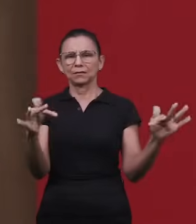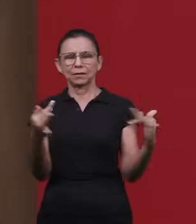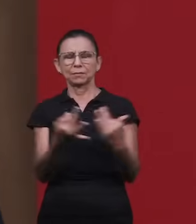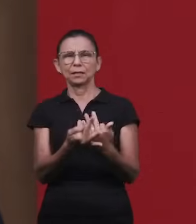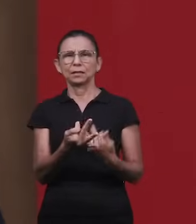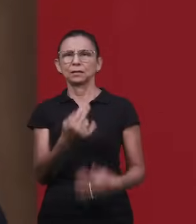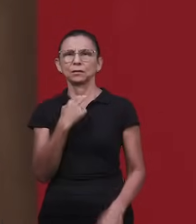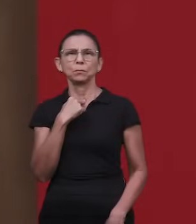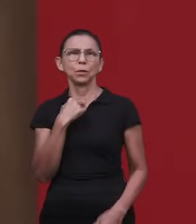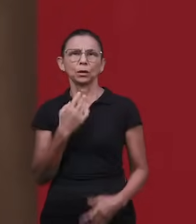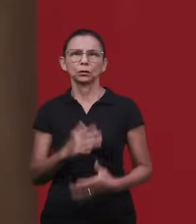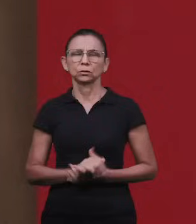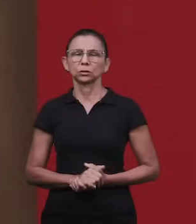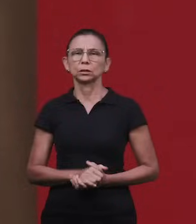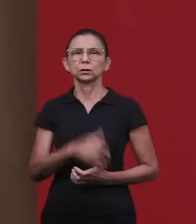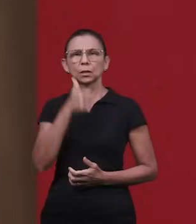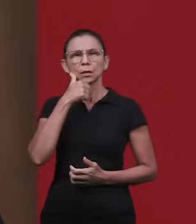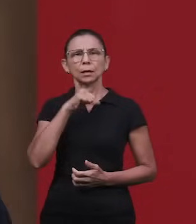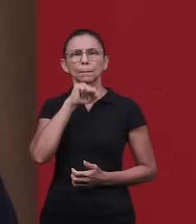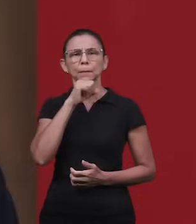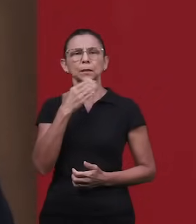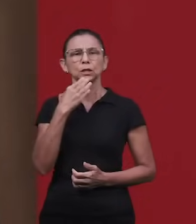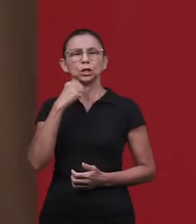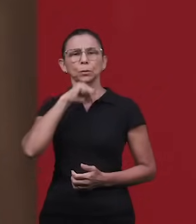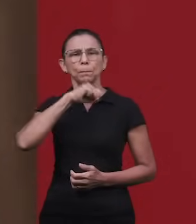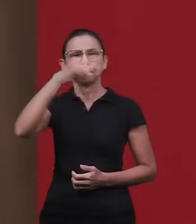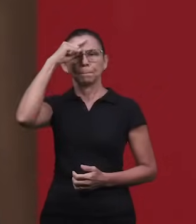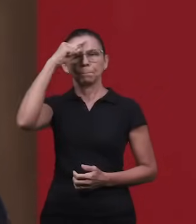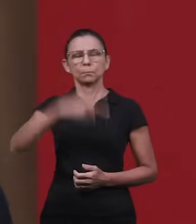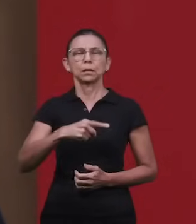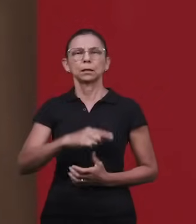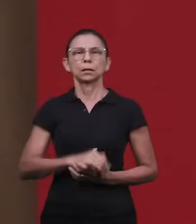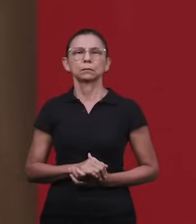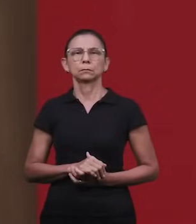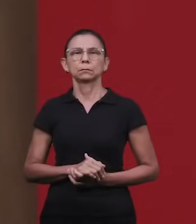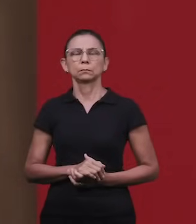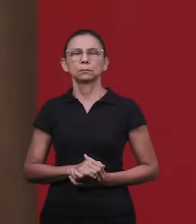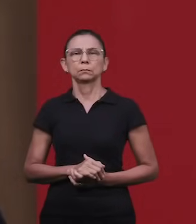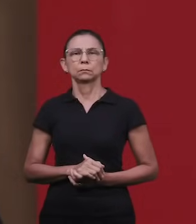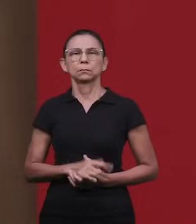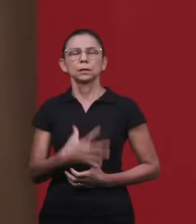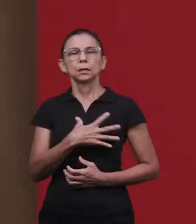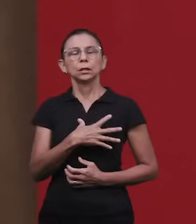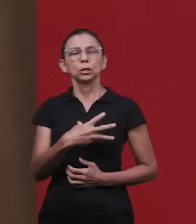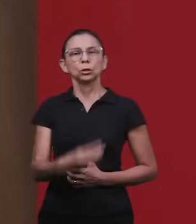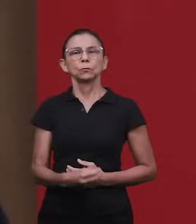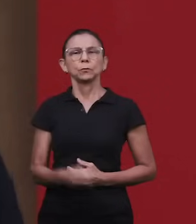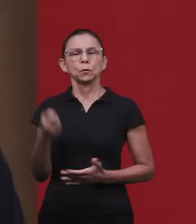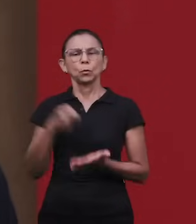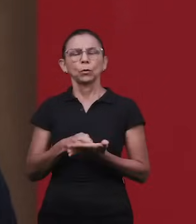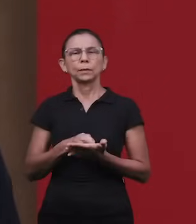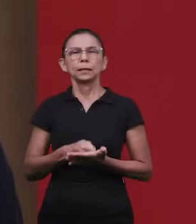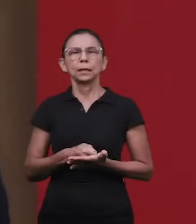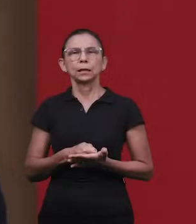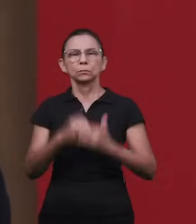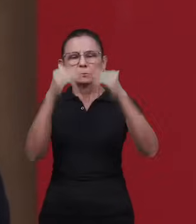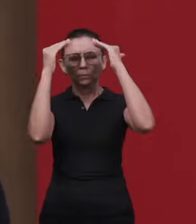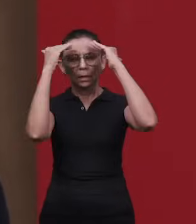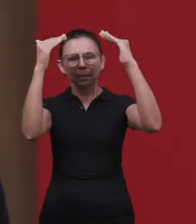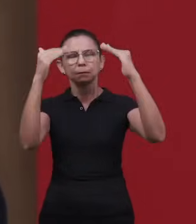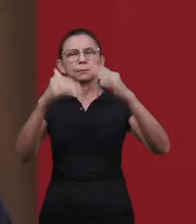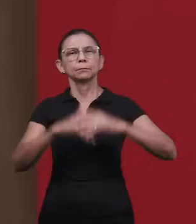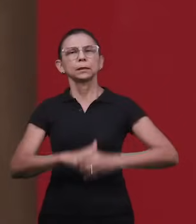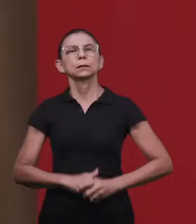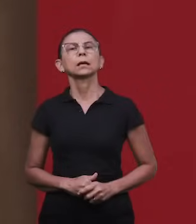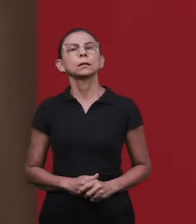casa, eles têm um comando da casa, e o filho tem a obrigação mandamental de respeitar e honrar. Honrar é